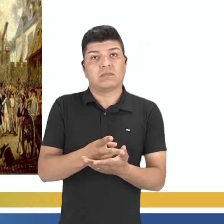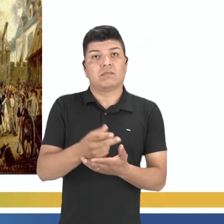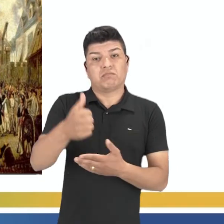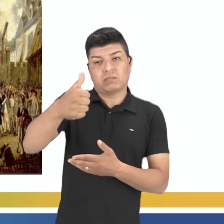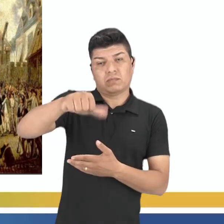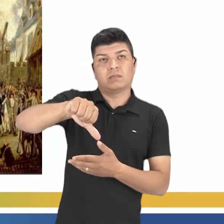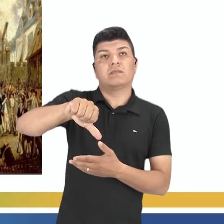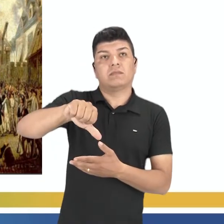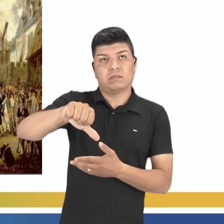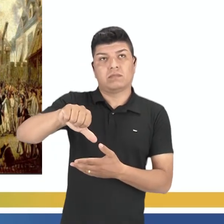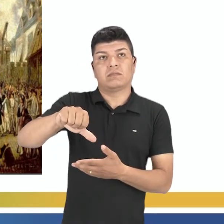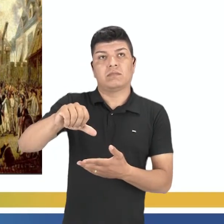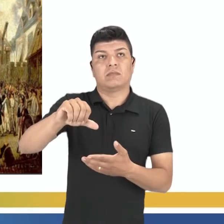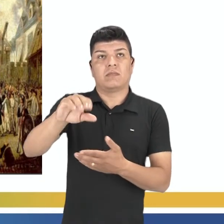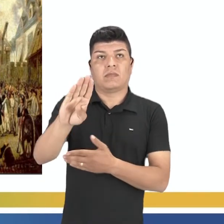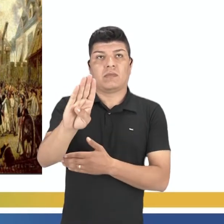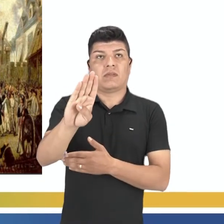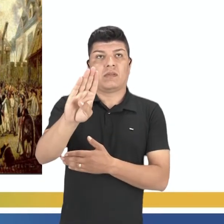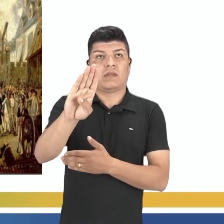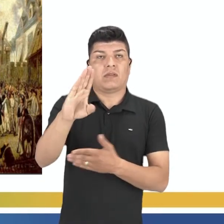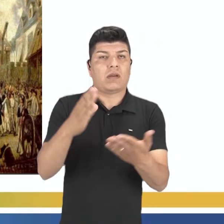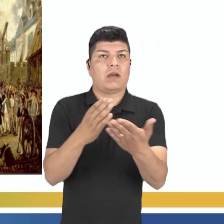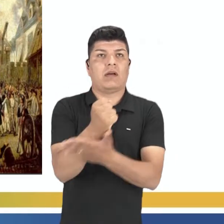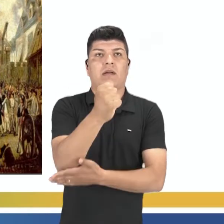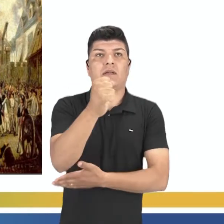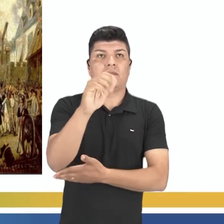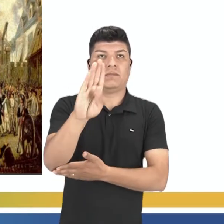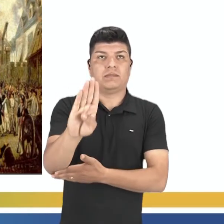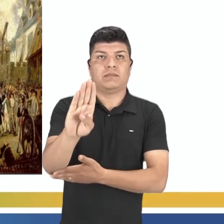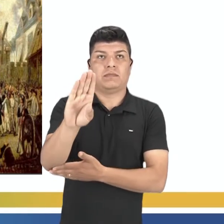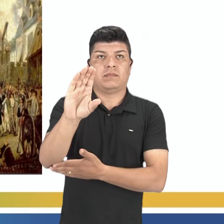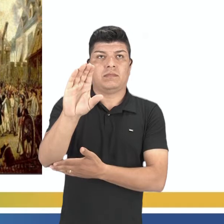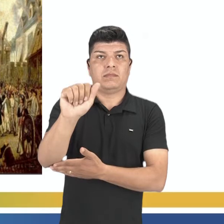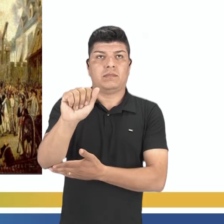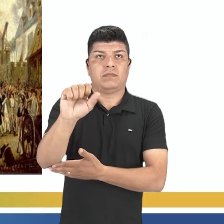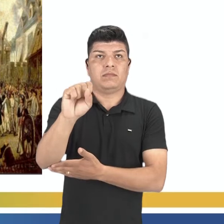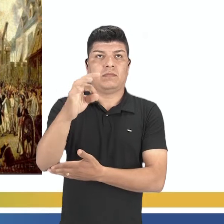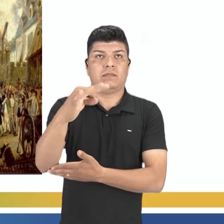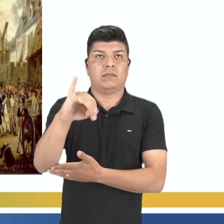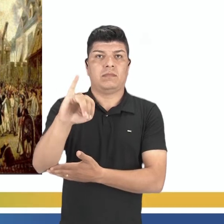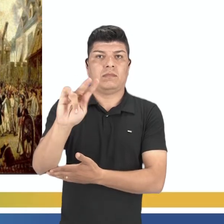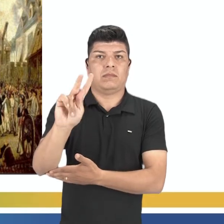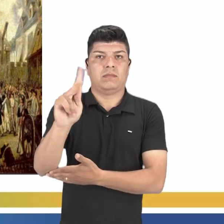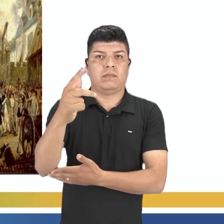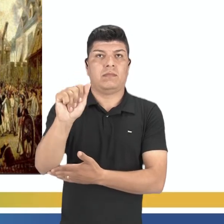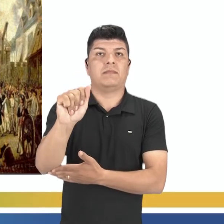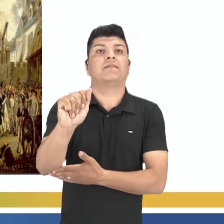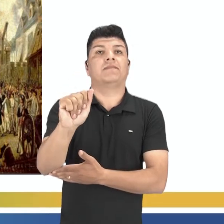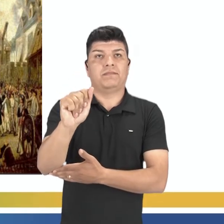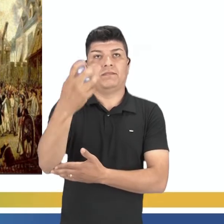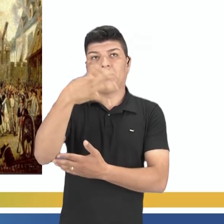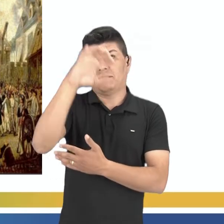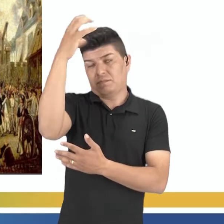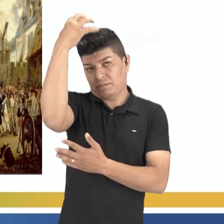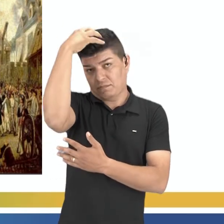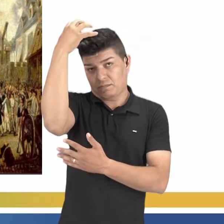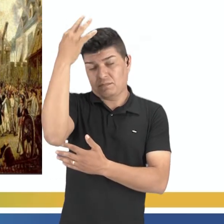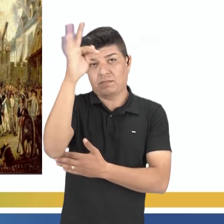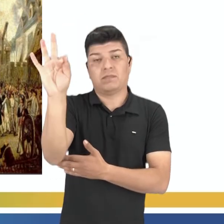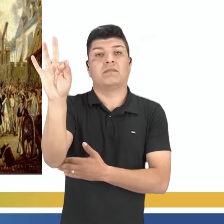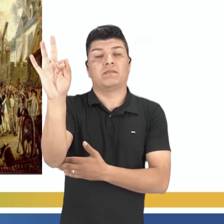né, a tomada da Bastilha. A Bastilha era uma representação simbólica do reino francês,